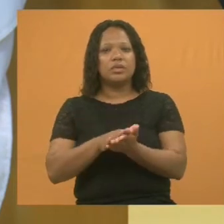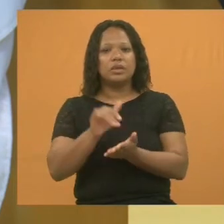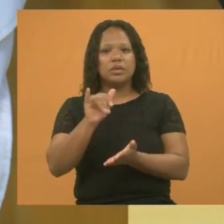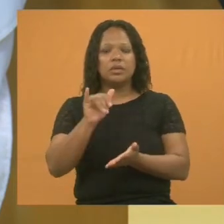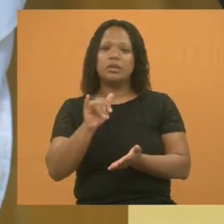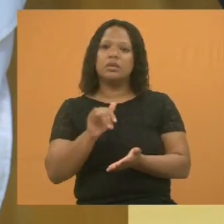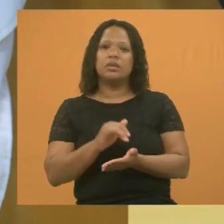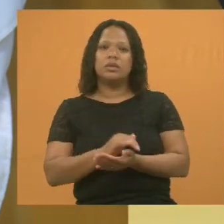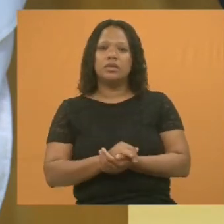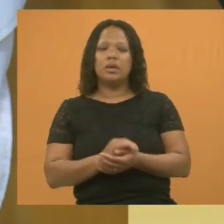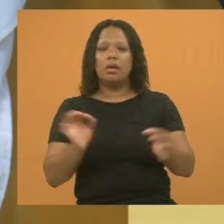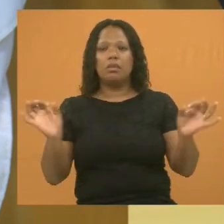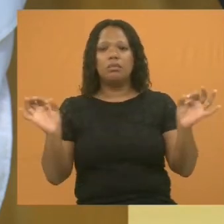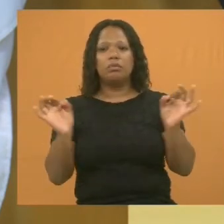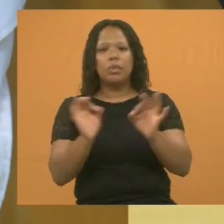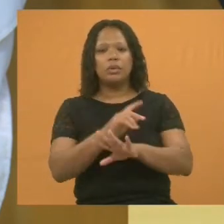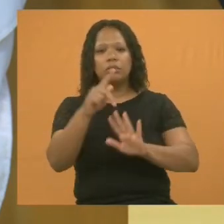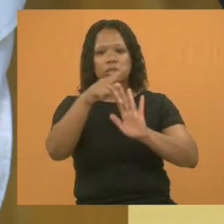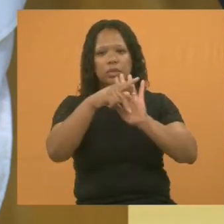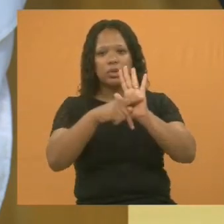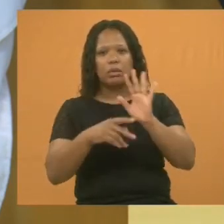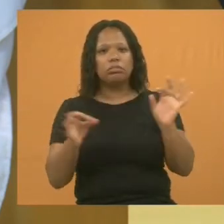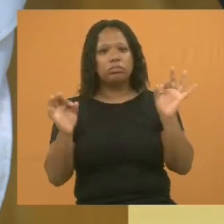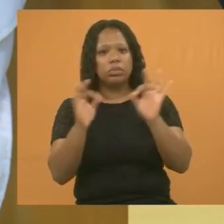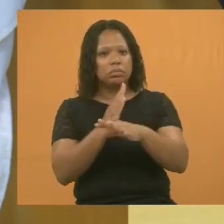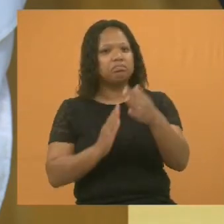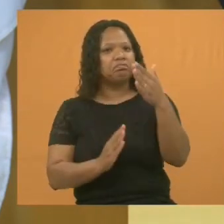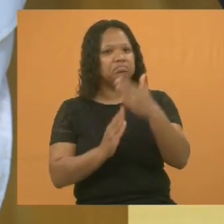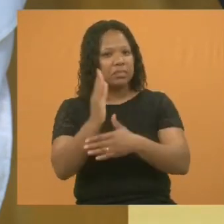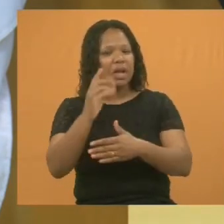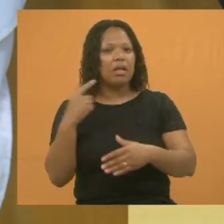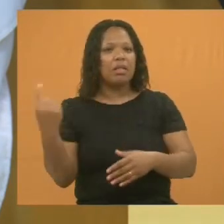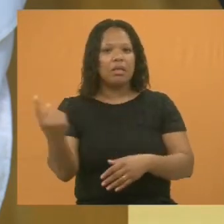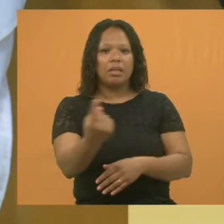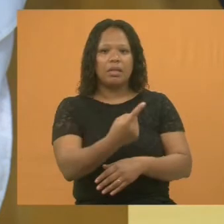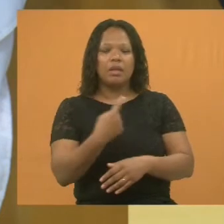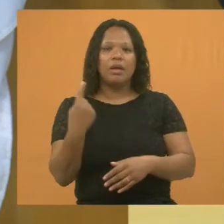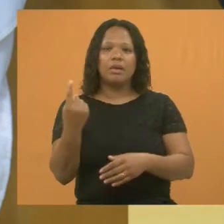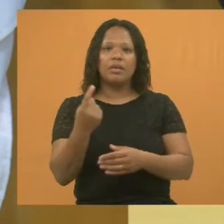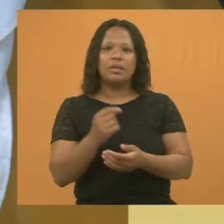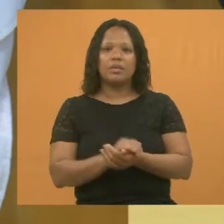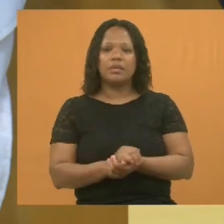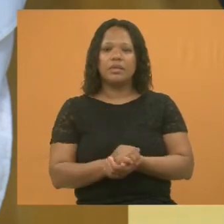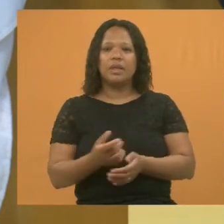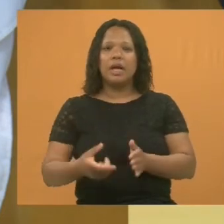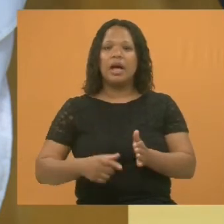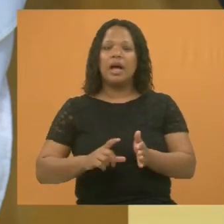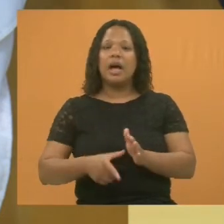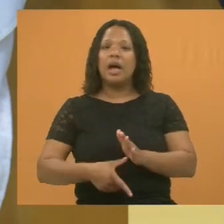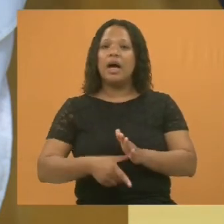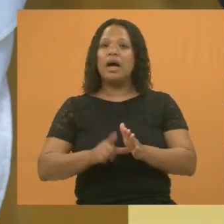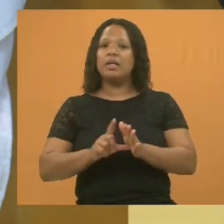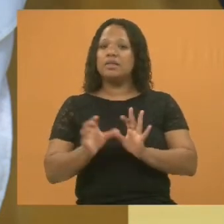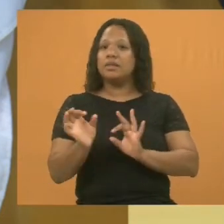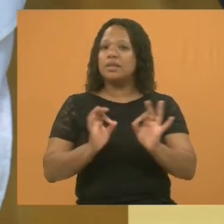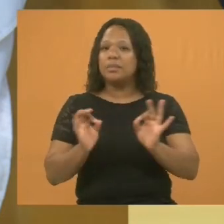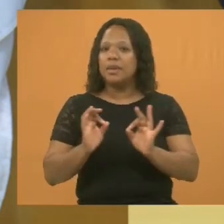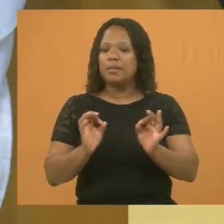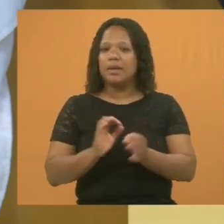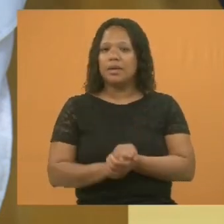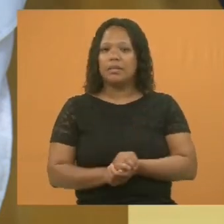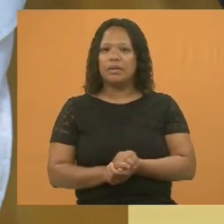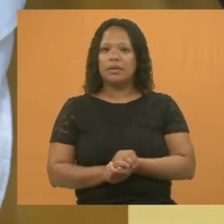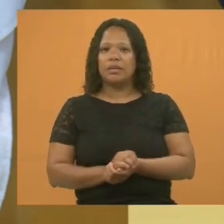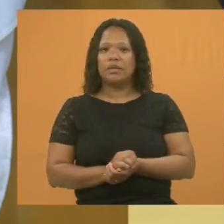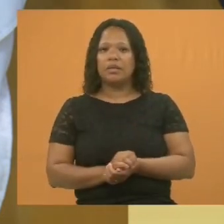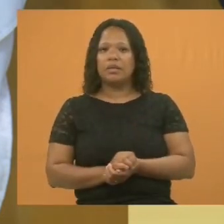completar a execução desse plano diretor, nós estaremos nos antecipando a fatos, porque algo